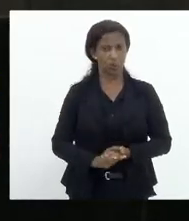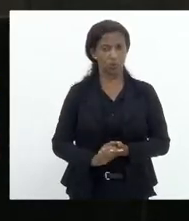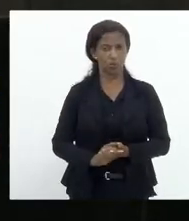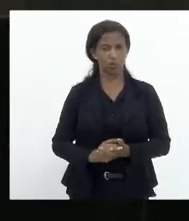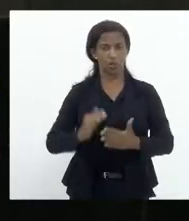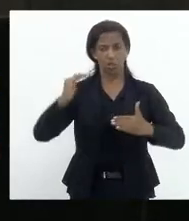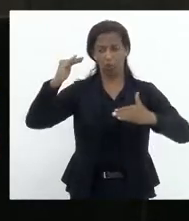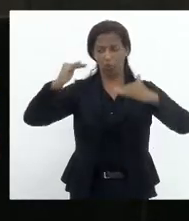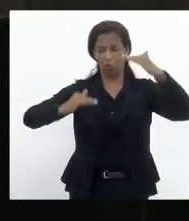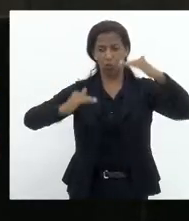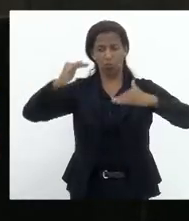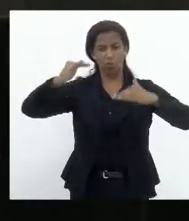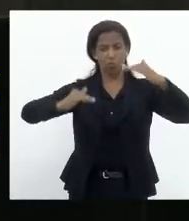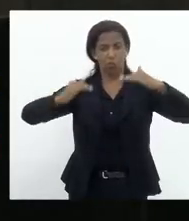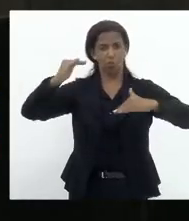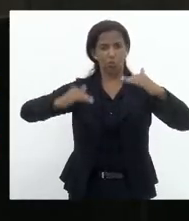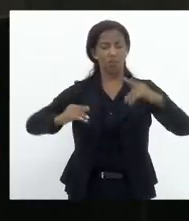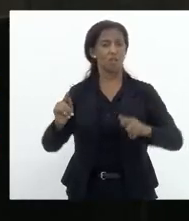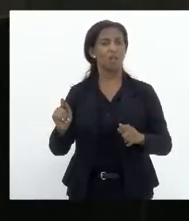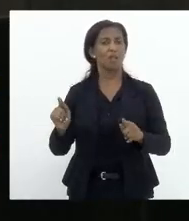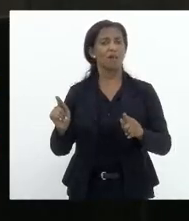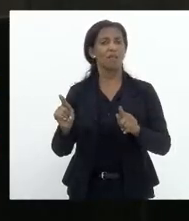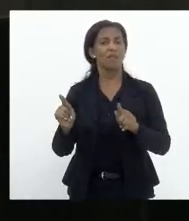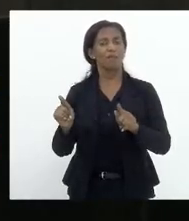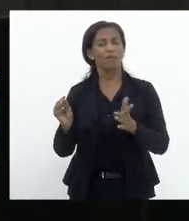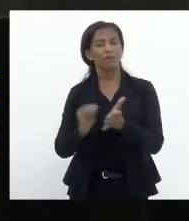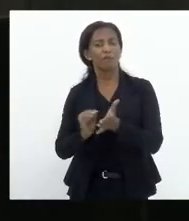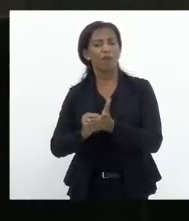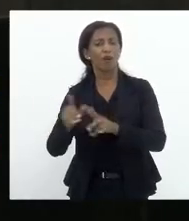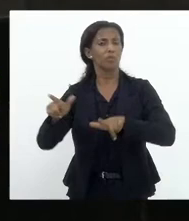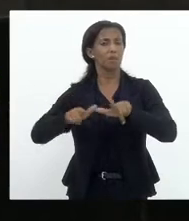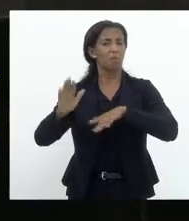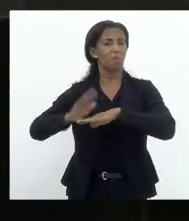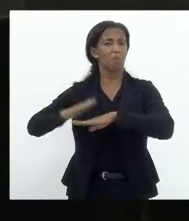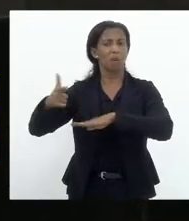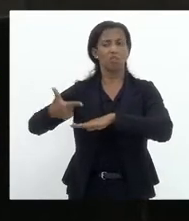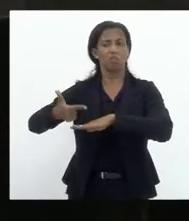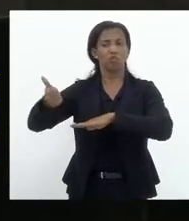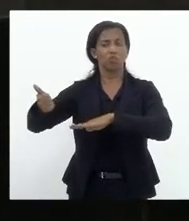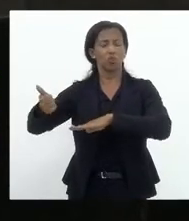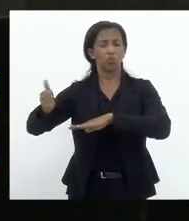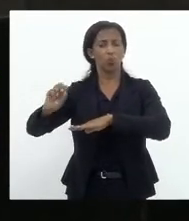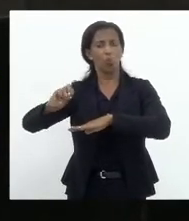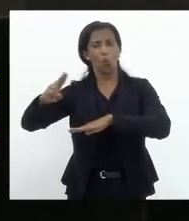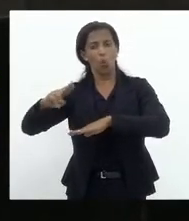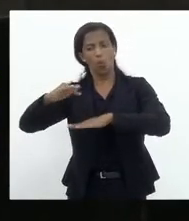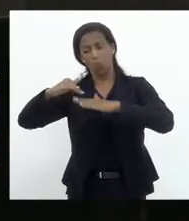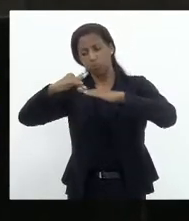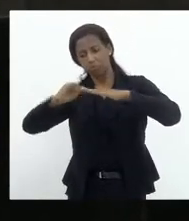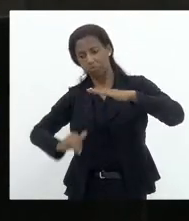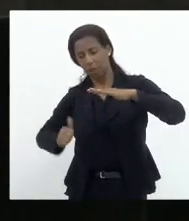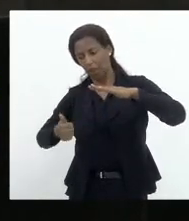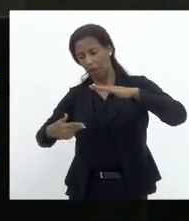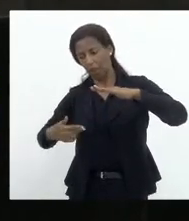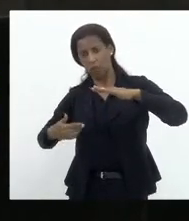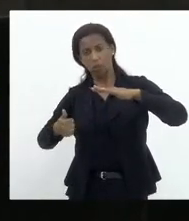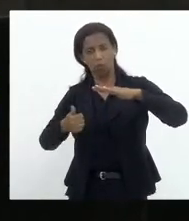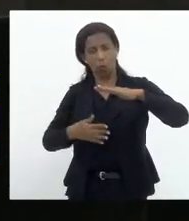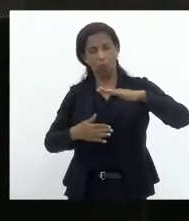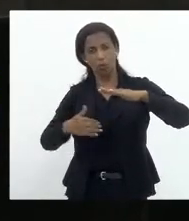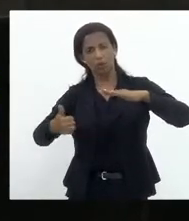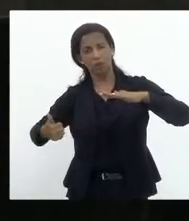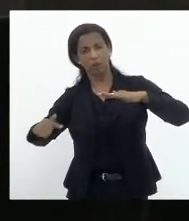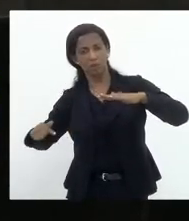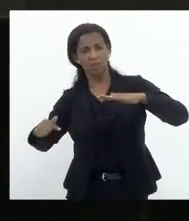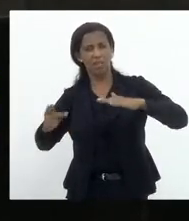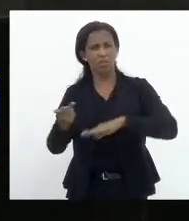os índices de desemprego na juventude seja a juventude maior de idade ou aquela de 14 a 17 anos que